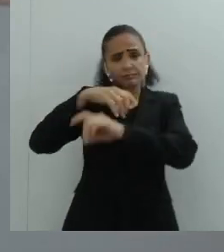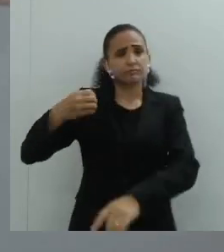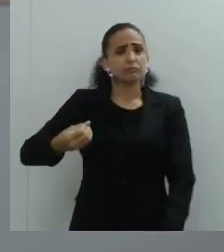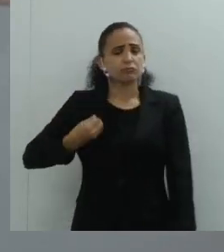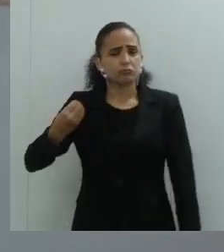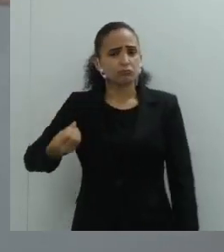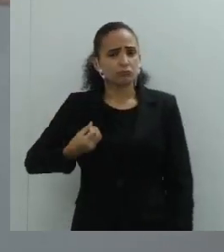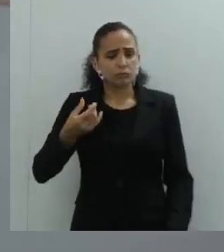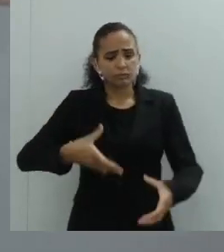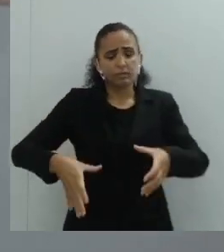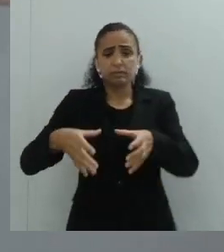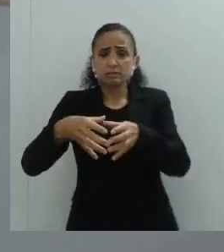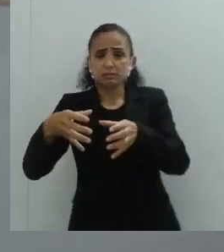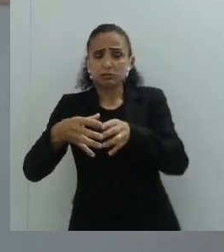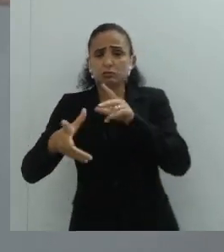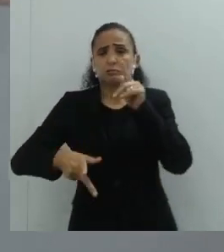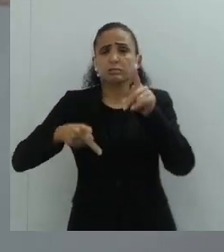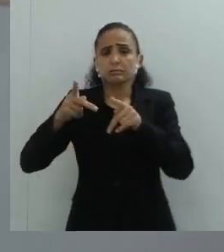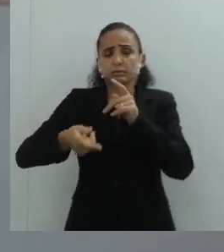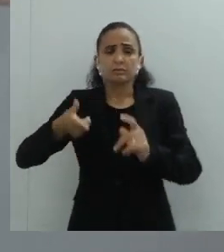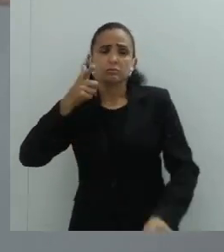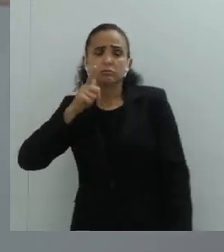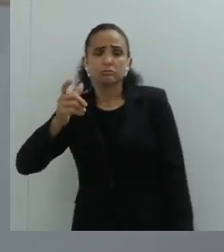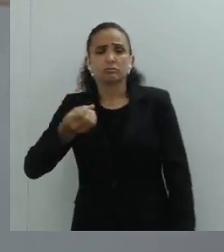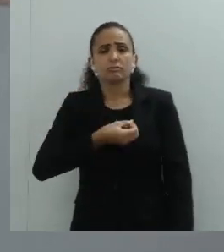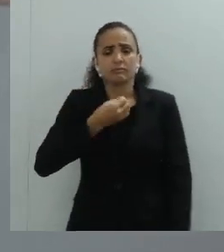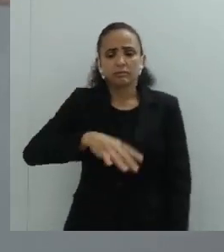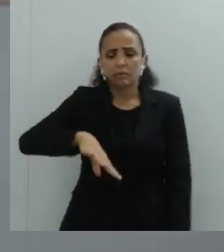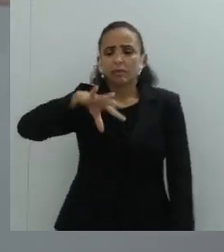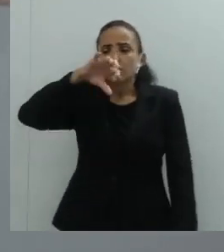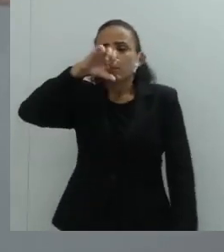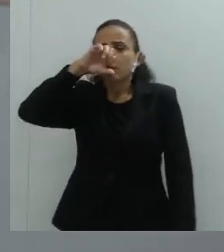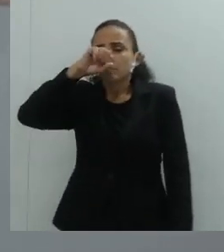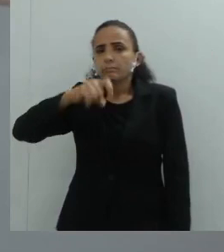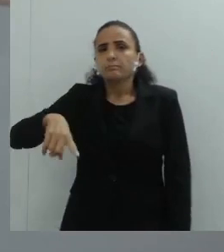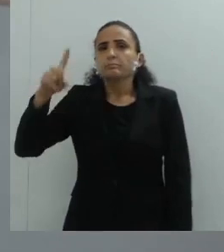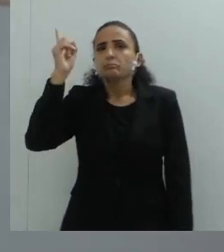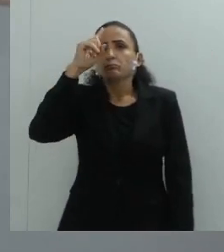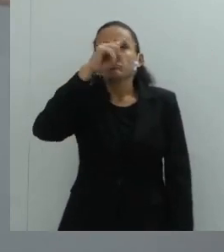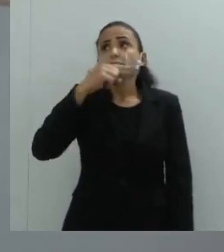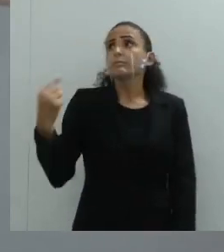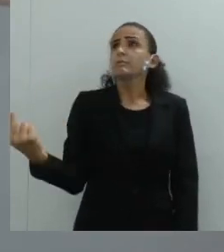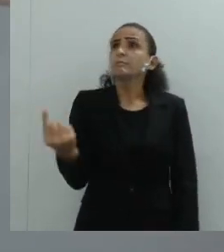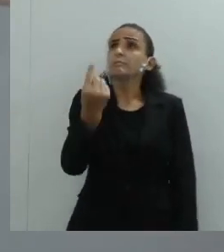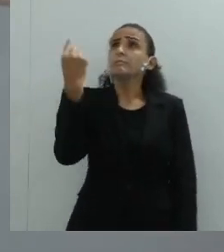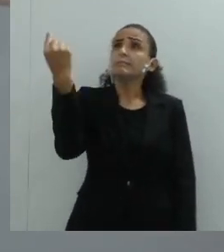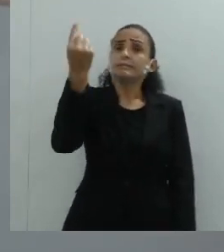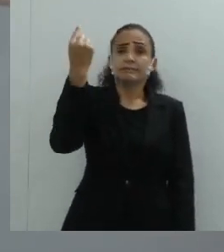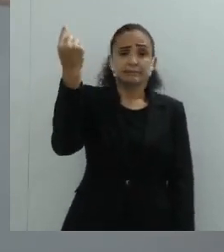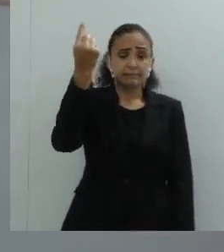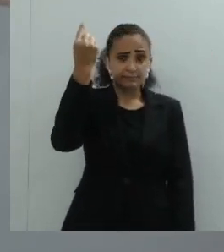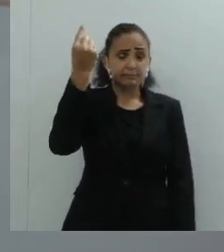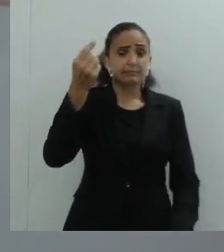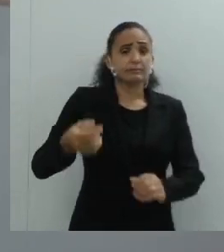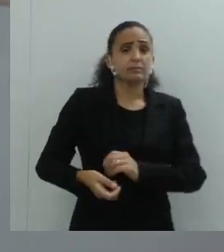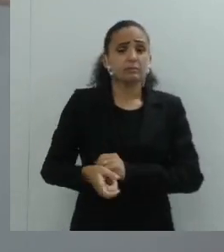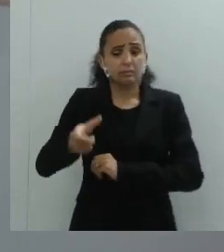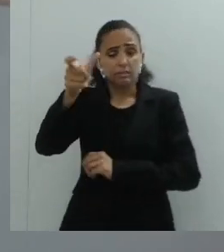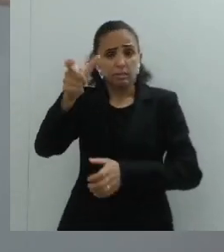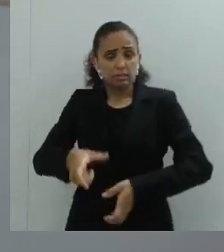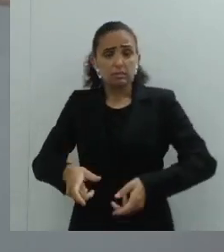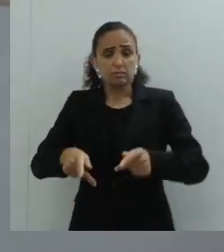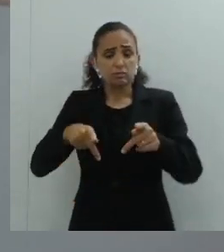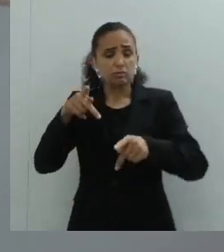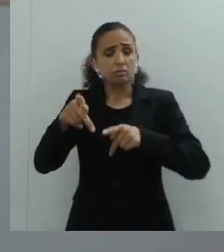né, para você respirar, por exemplo, por conta da altitude. Né? Mas eles, sem